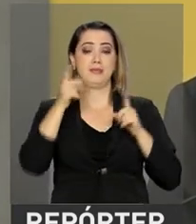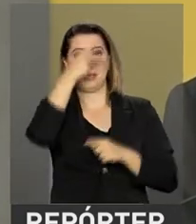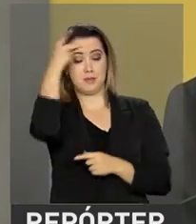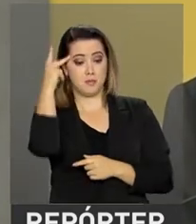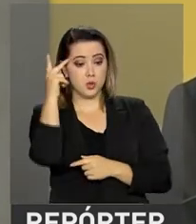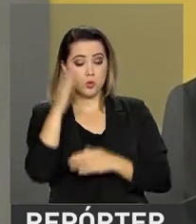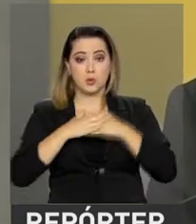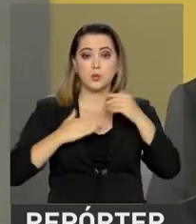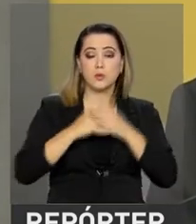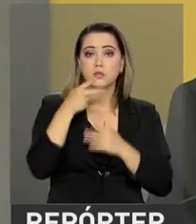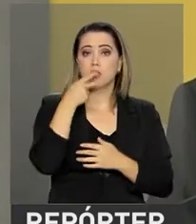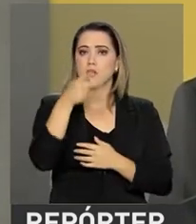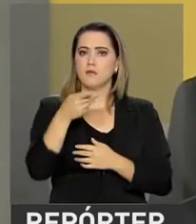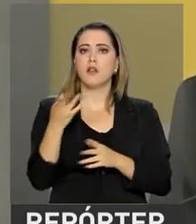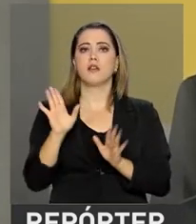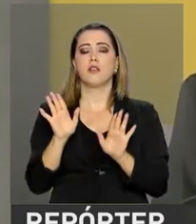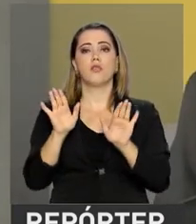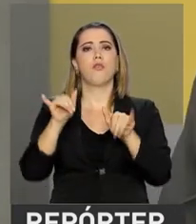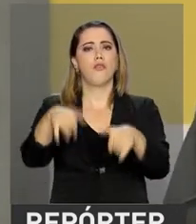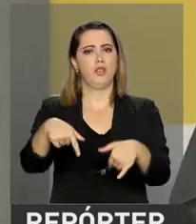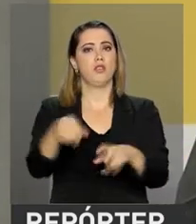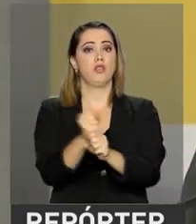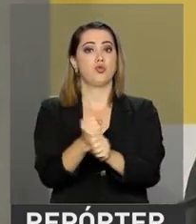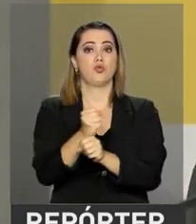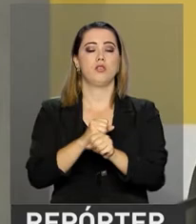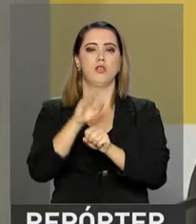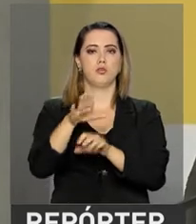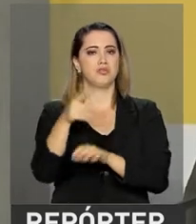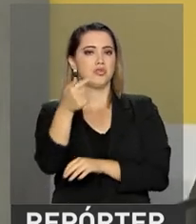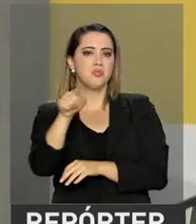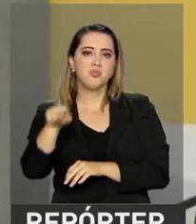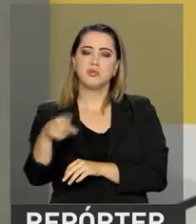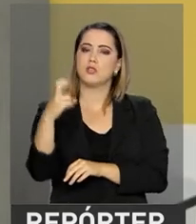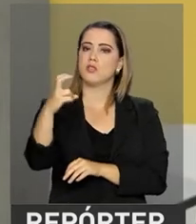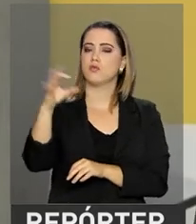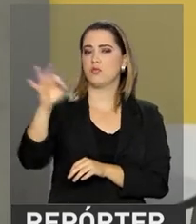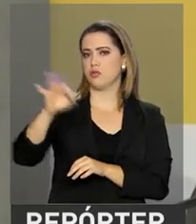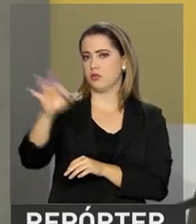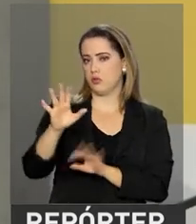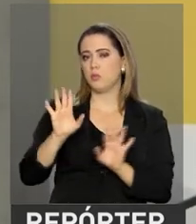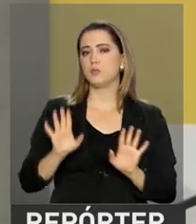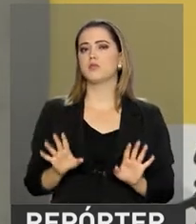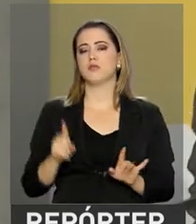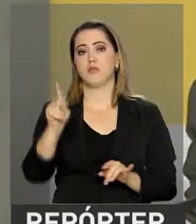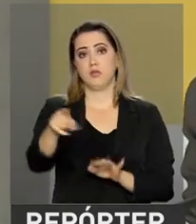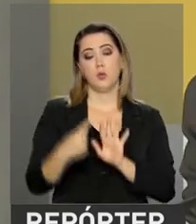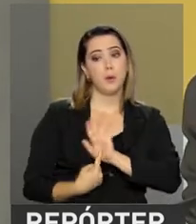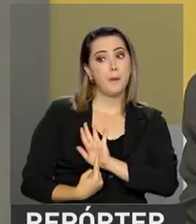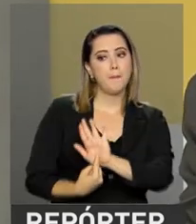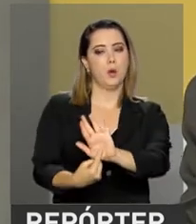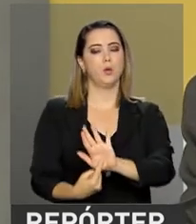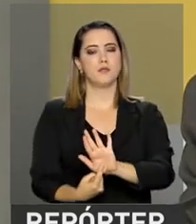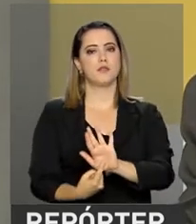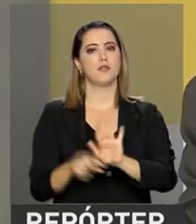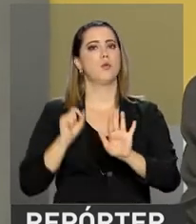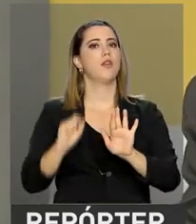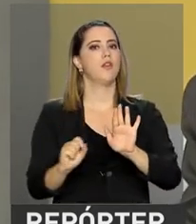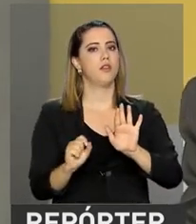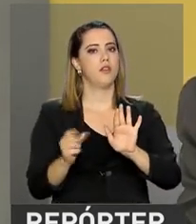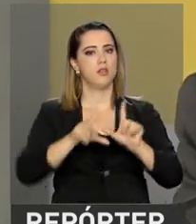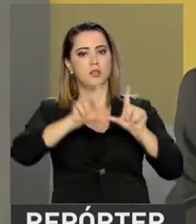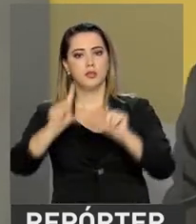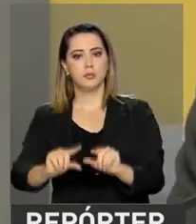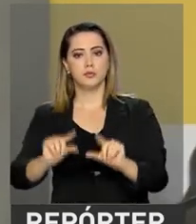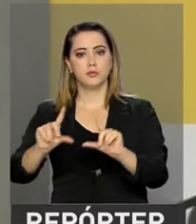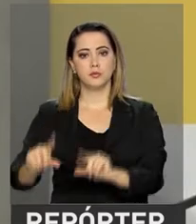isto indica que até o final do ano é muito provável que esteja em 76 7% a indicar que cada vez mais com a redução